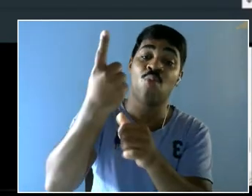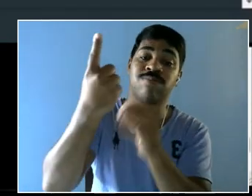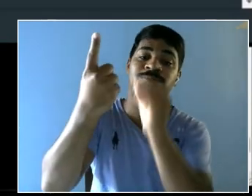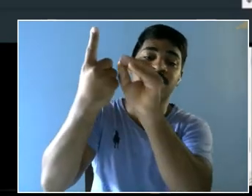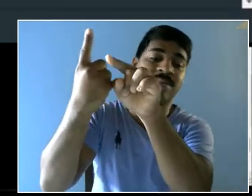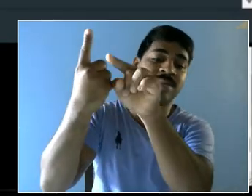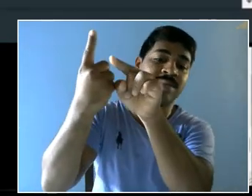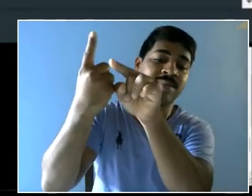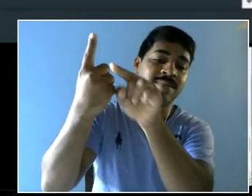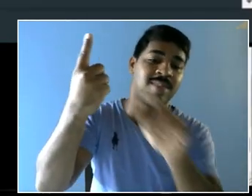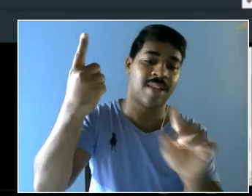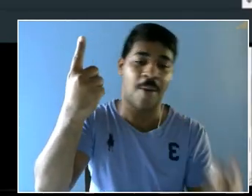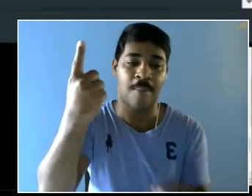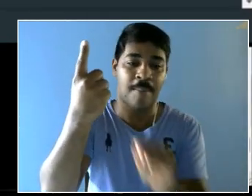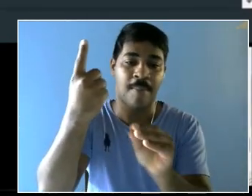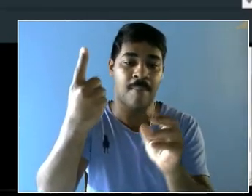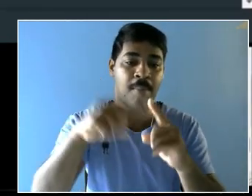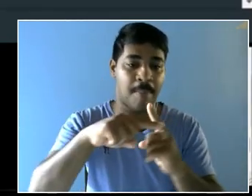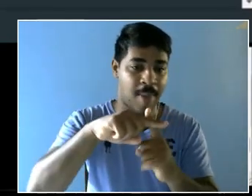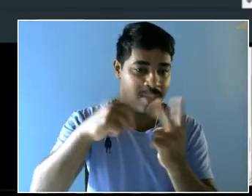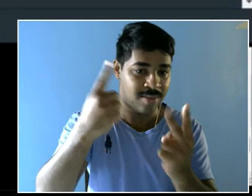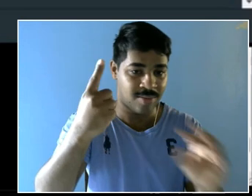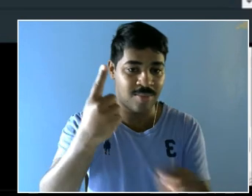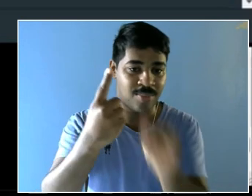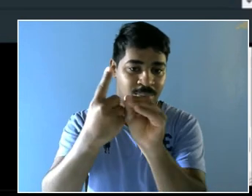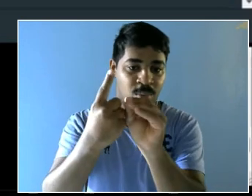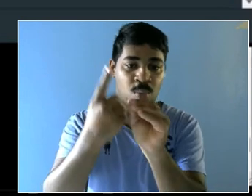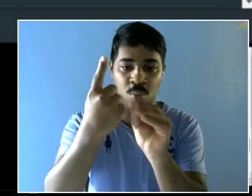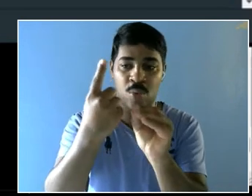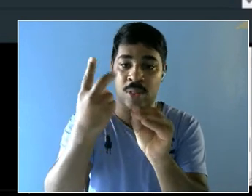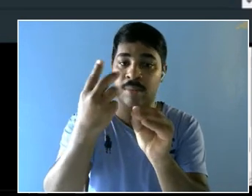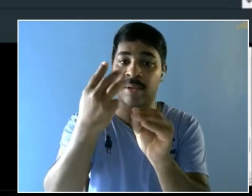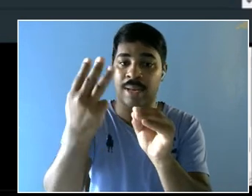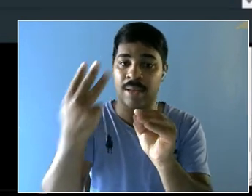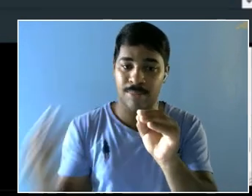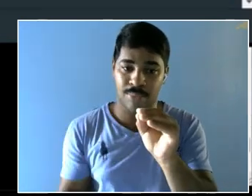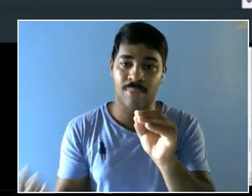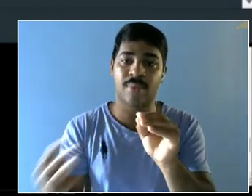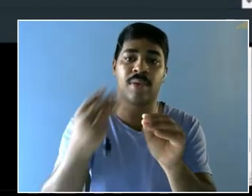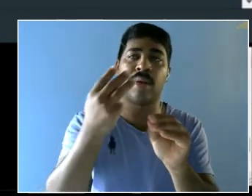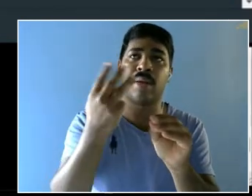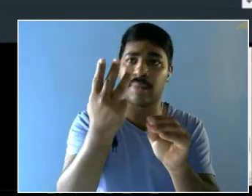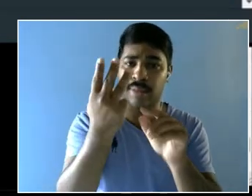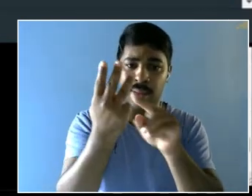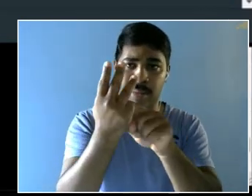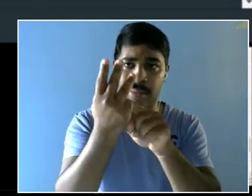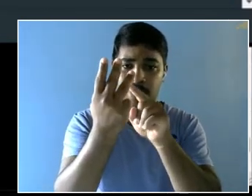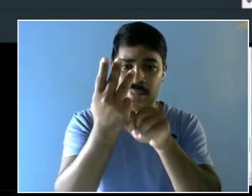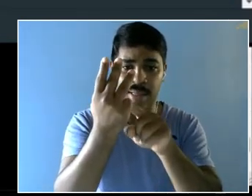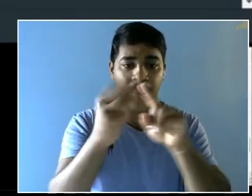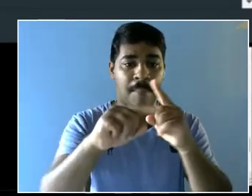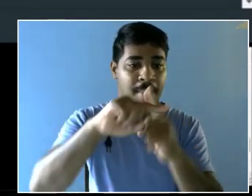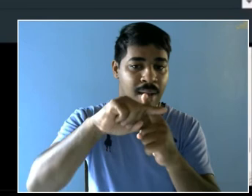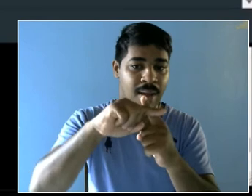um programa que usa o enquanto, mas não usa esses contadores, essas matemáticas, é muito difícil isso, né? Vamos fazer um outro